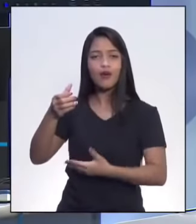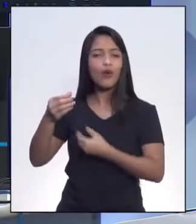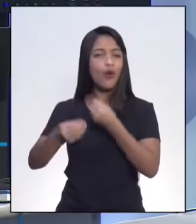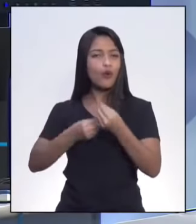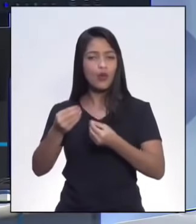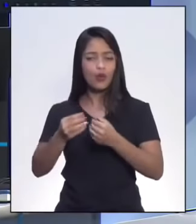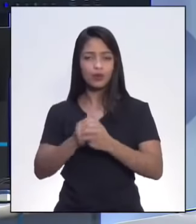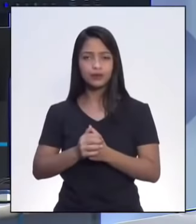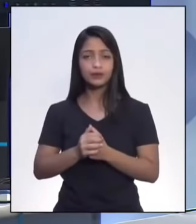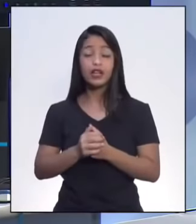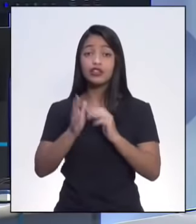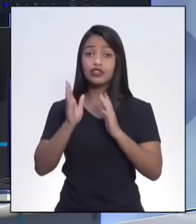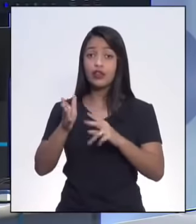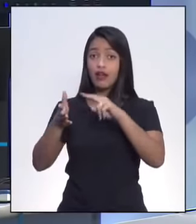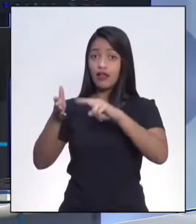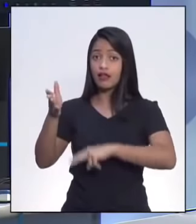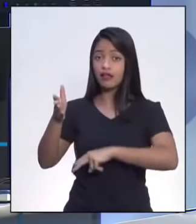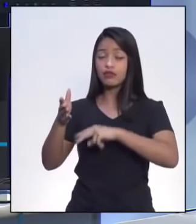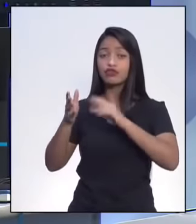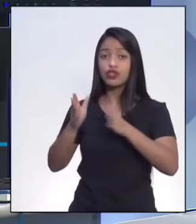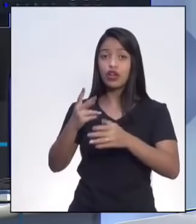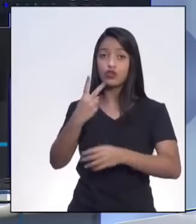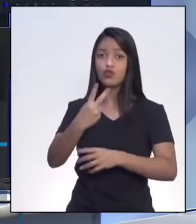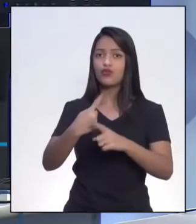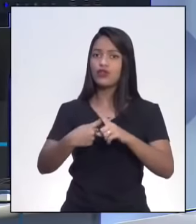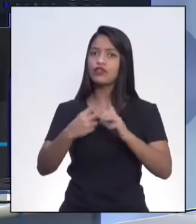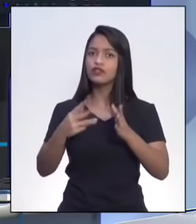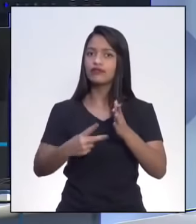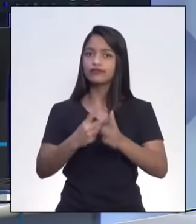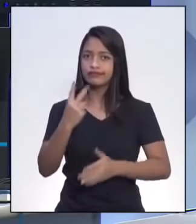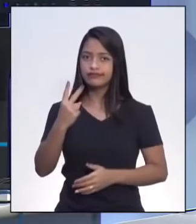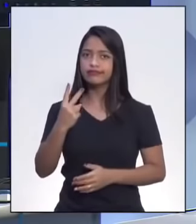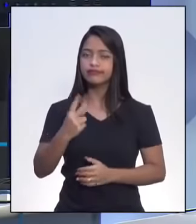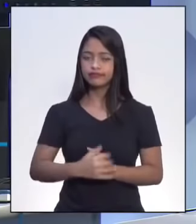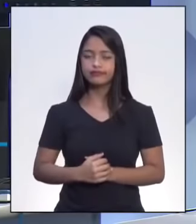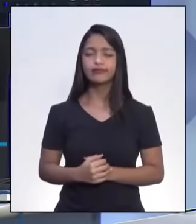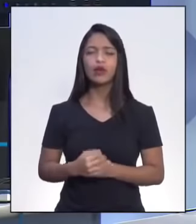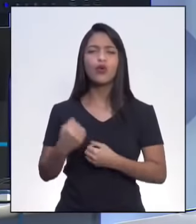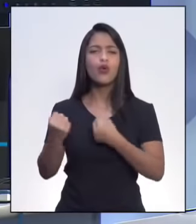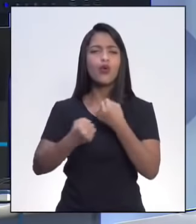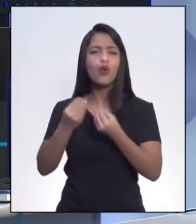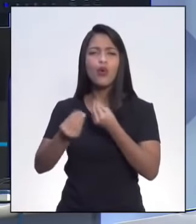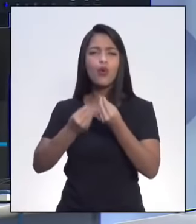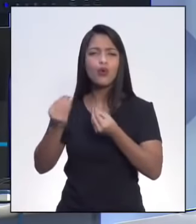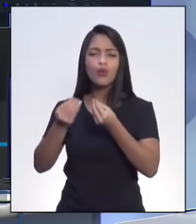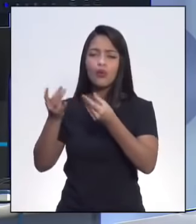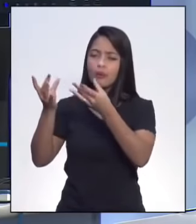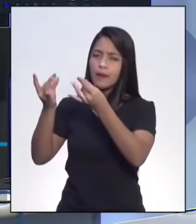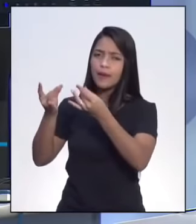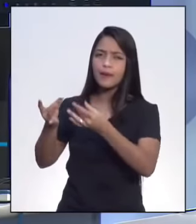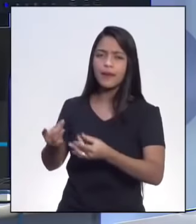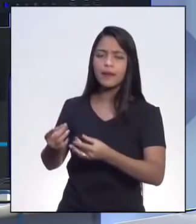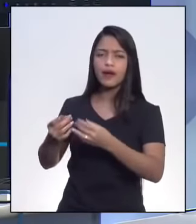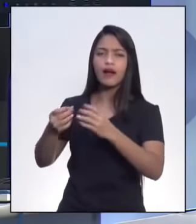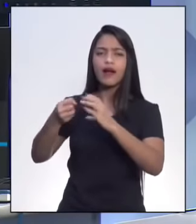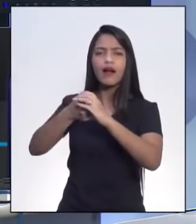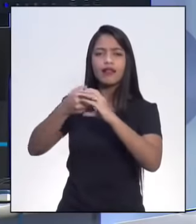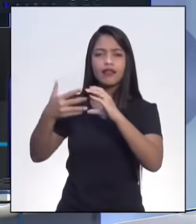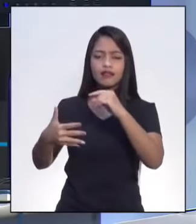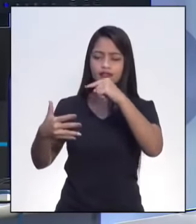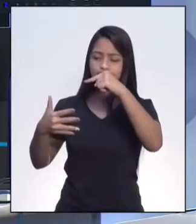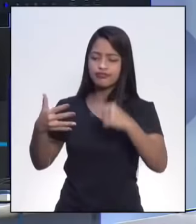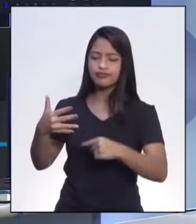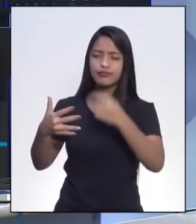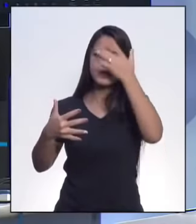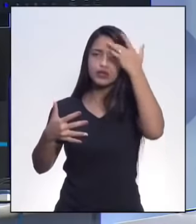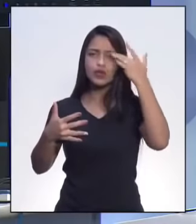já vimos esse texto 2 vezes, tá? Os 2 textos. Então, assim, como eles estão descrevendo quem participa do jogo, o nome